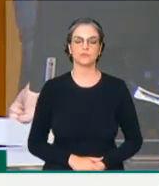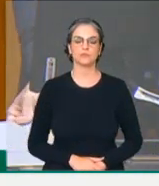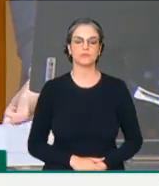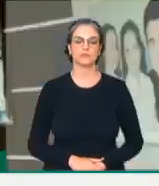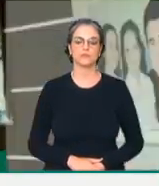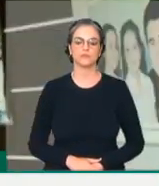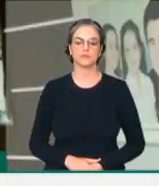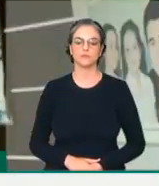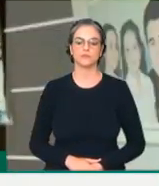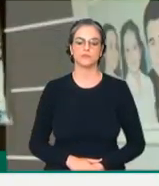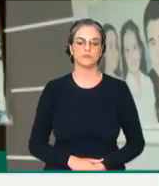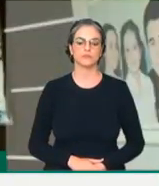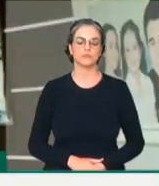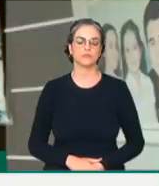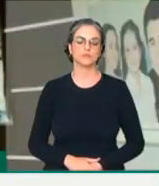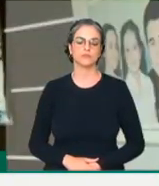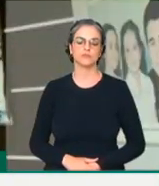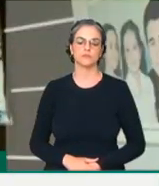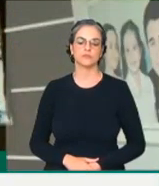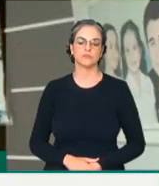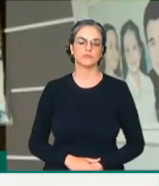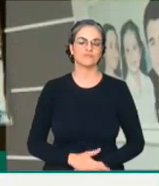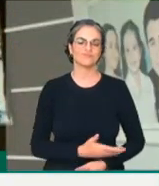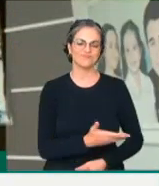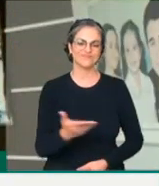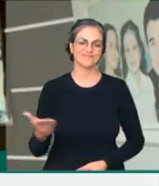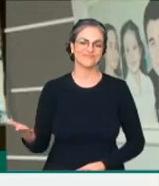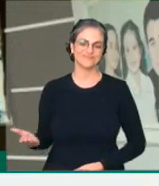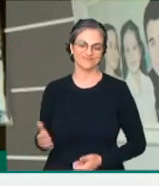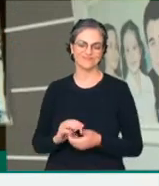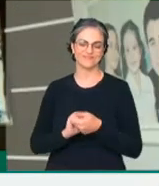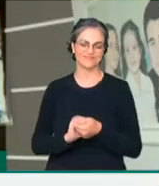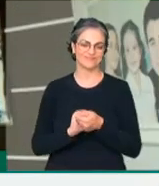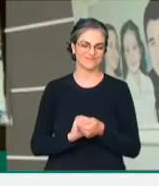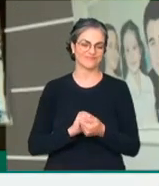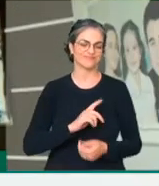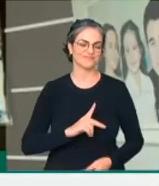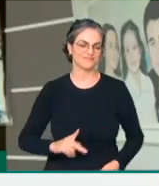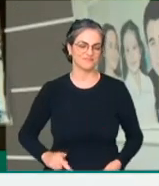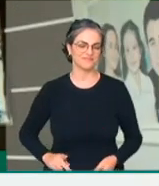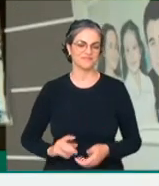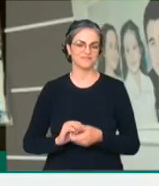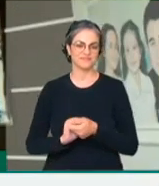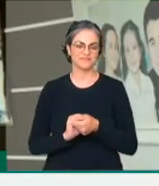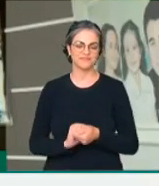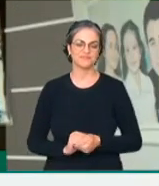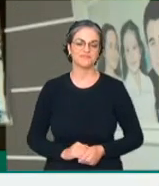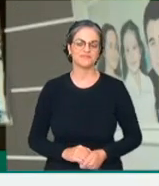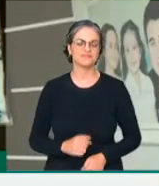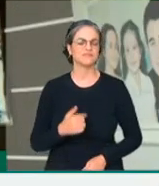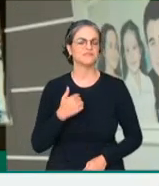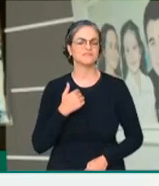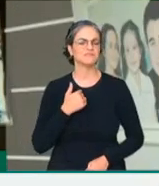Obrigado, senhor presidente, senhoras e senhores parlamentares. Confesso que não estou entendendo a